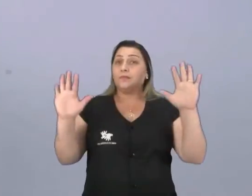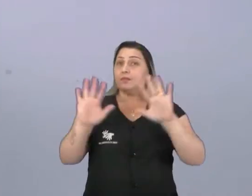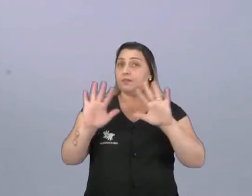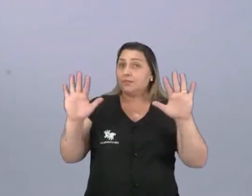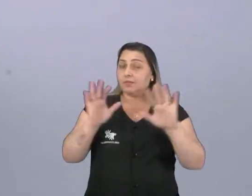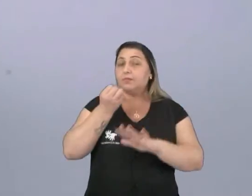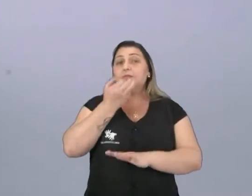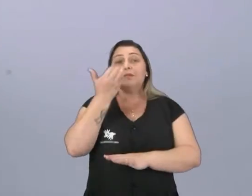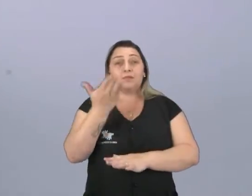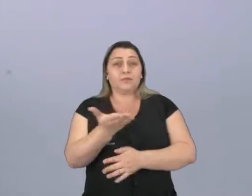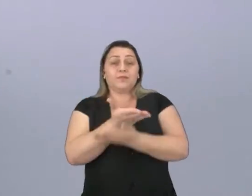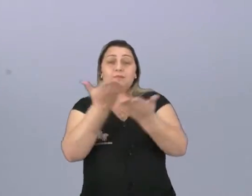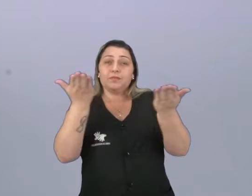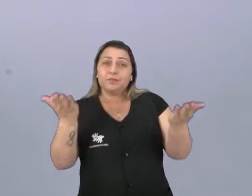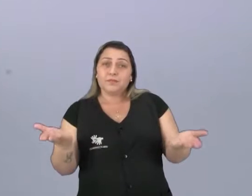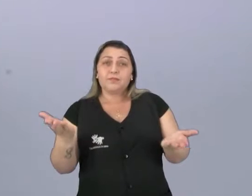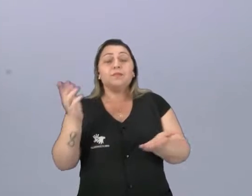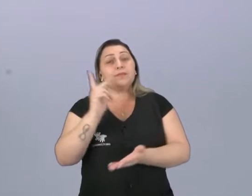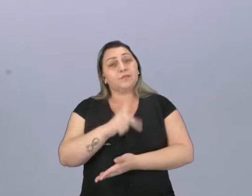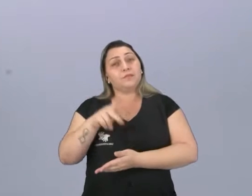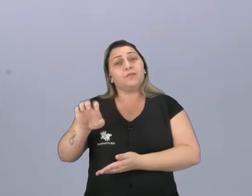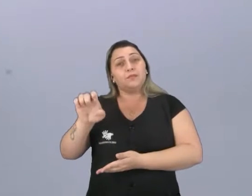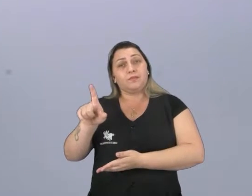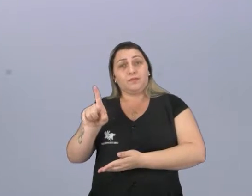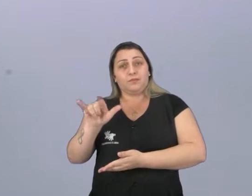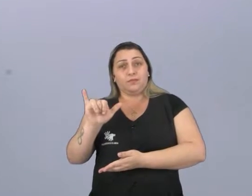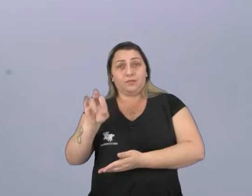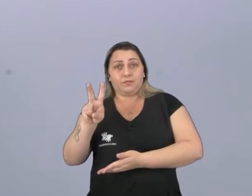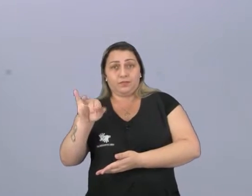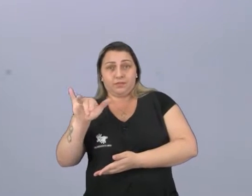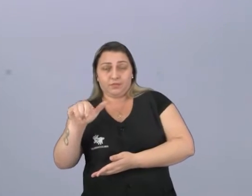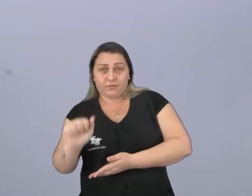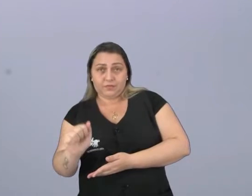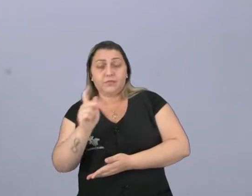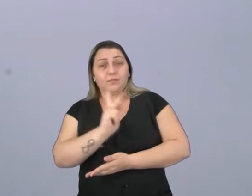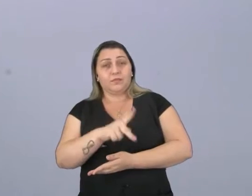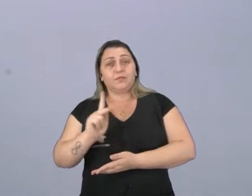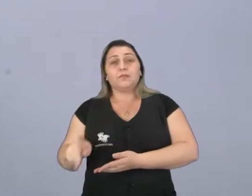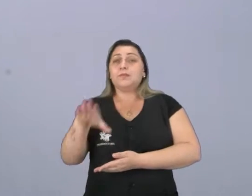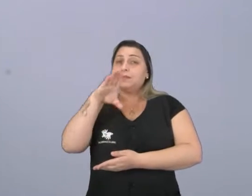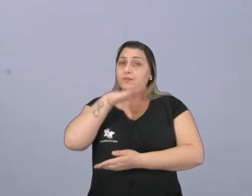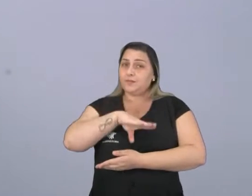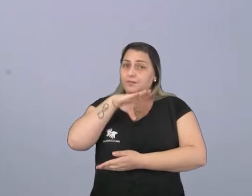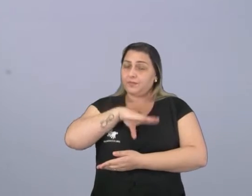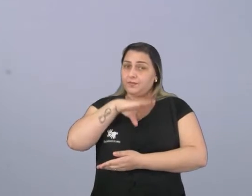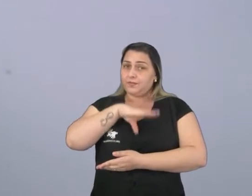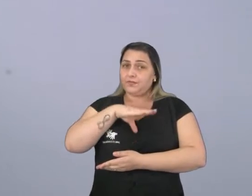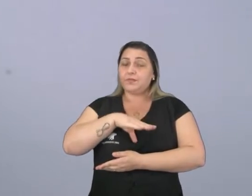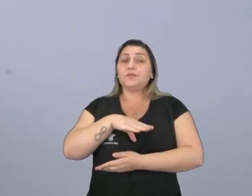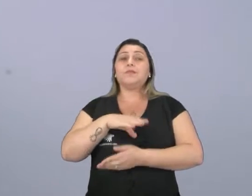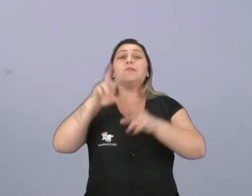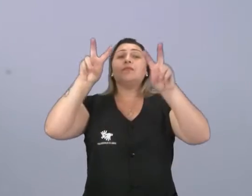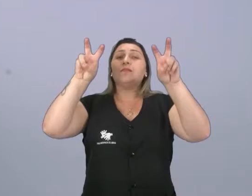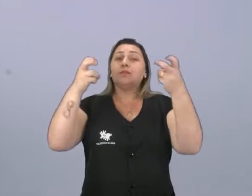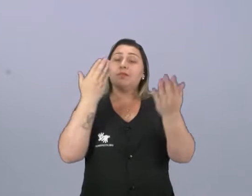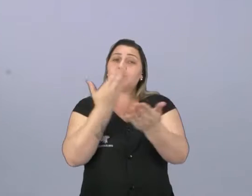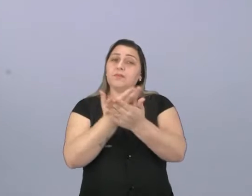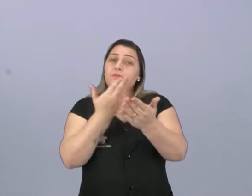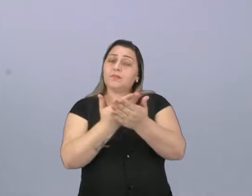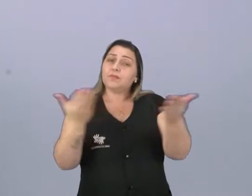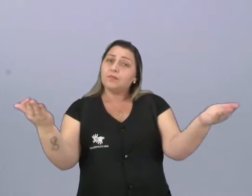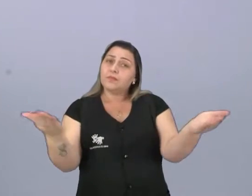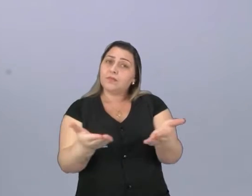Olá, gente, tudo bem com vocês? Eu sou a professora Elívia Soares, professora de língua portuguesa. O tema da nossa aula